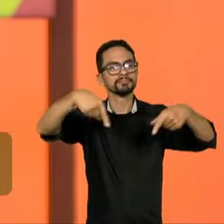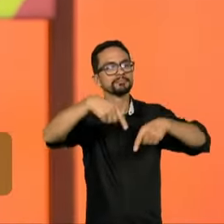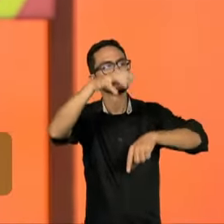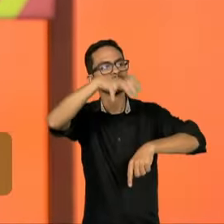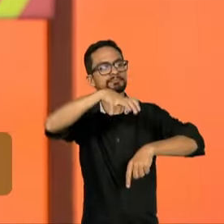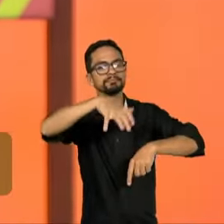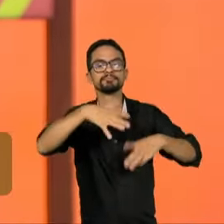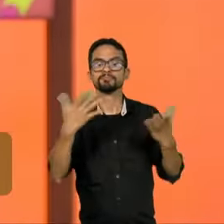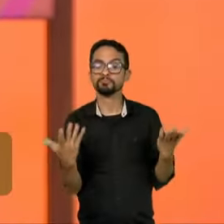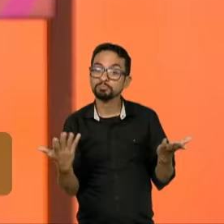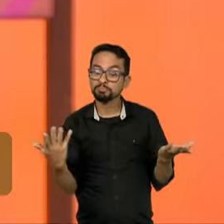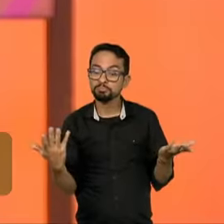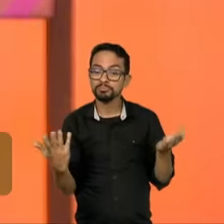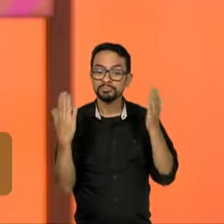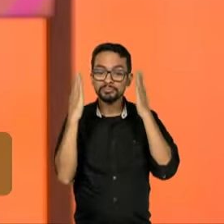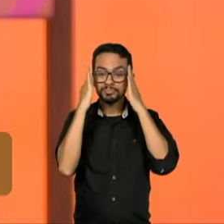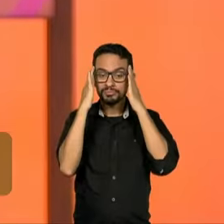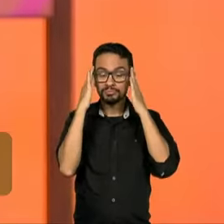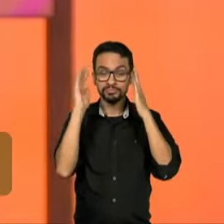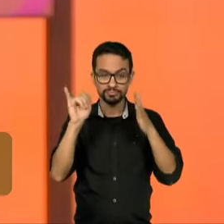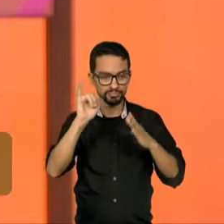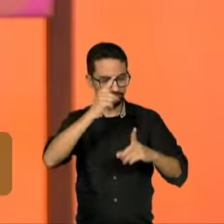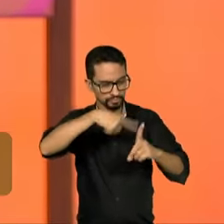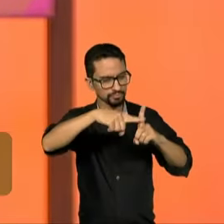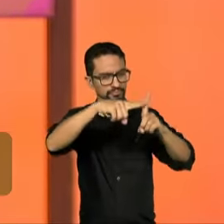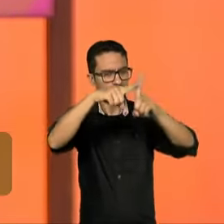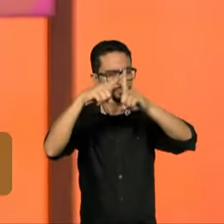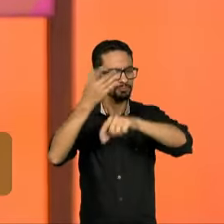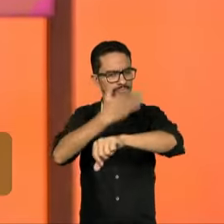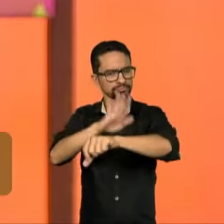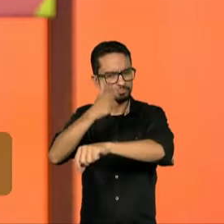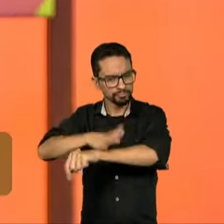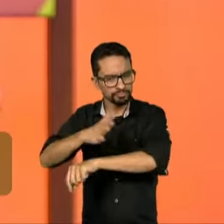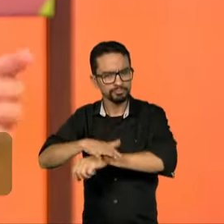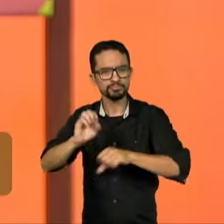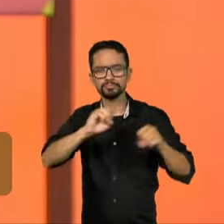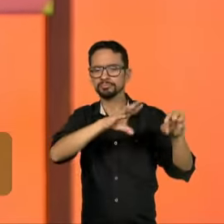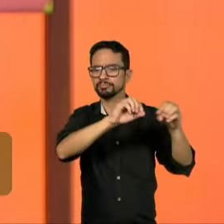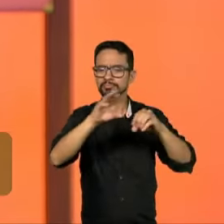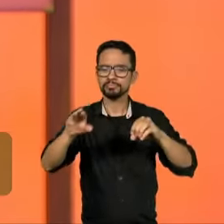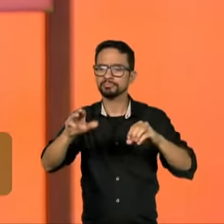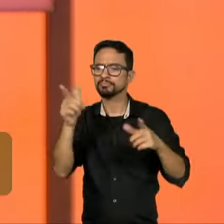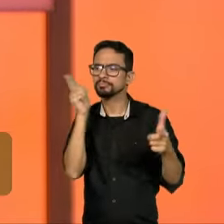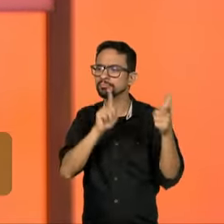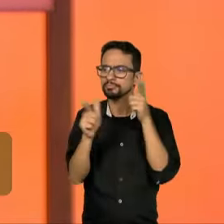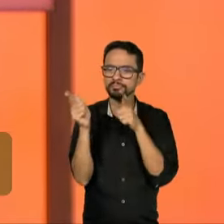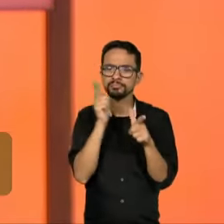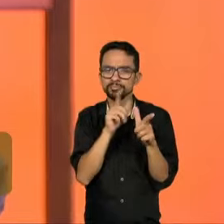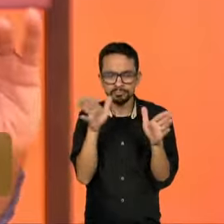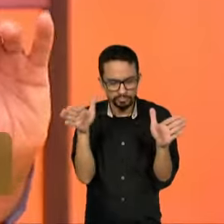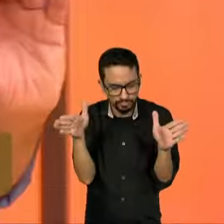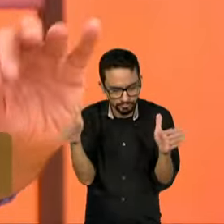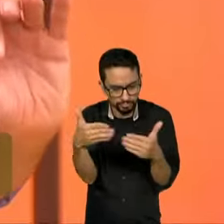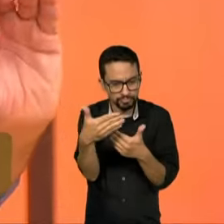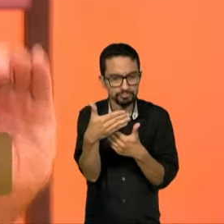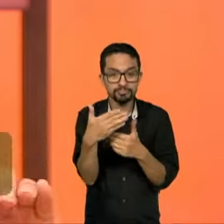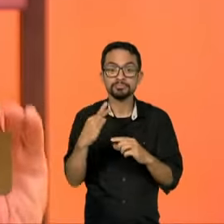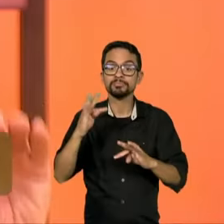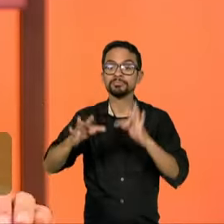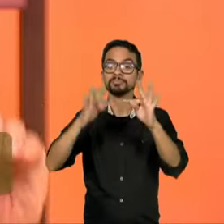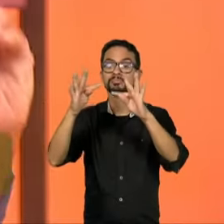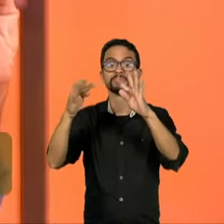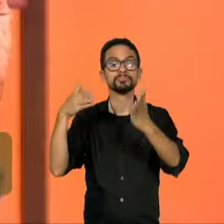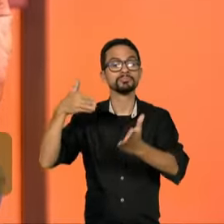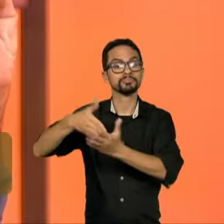tiver mais computadores, mais pessoal treinado, mais satélites, eu consigo encolher isso. Hoje a tecnologia chega a